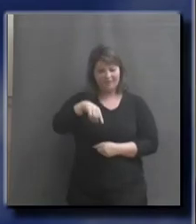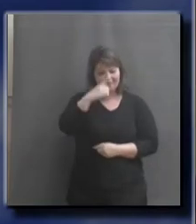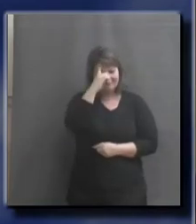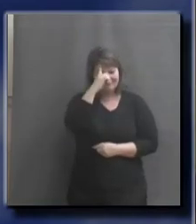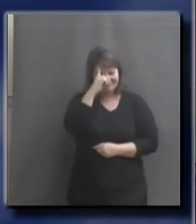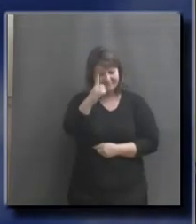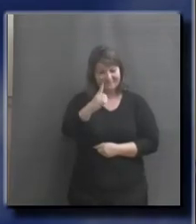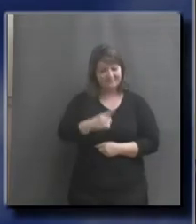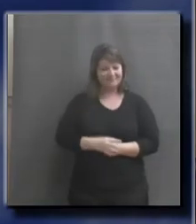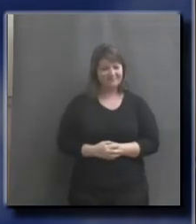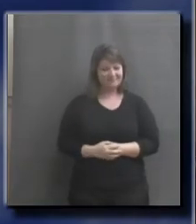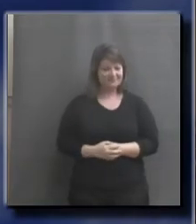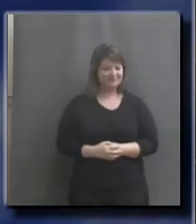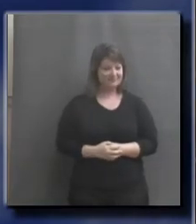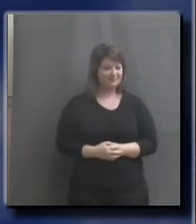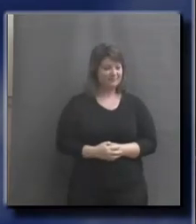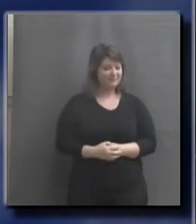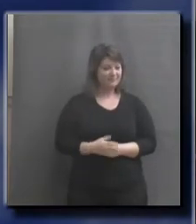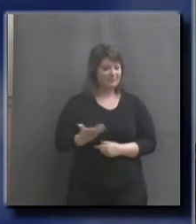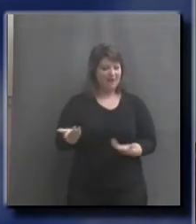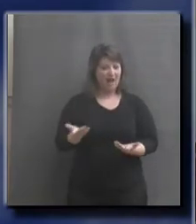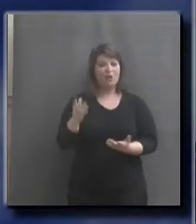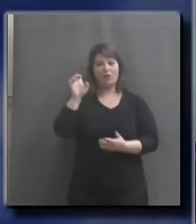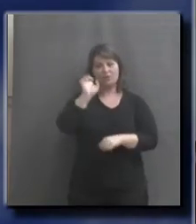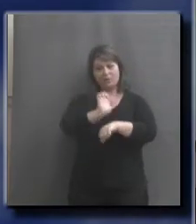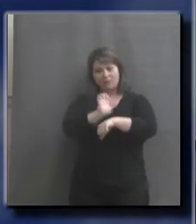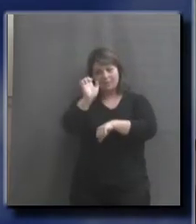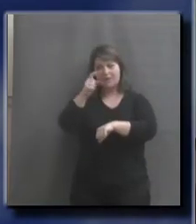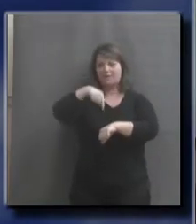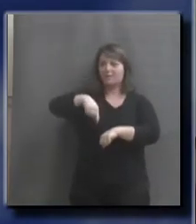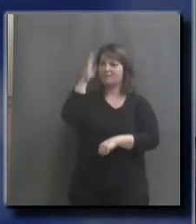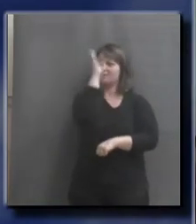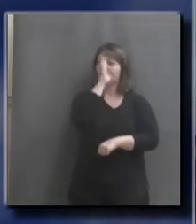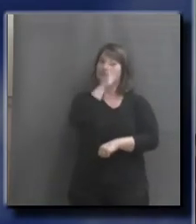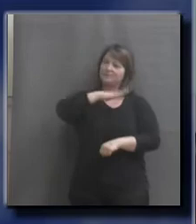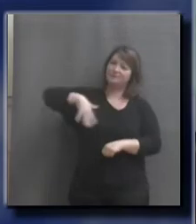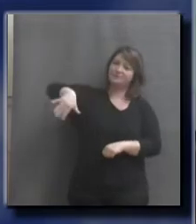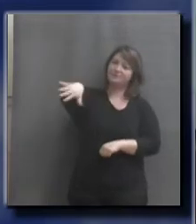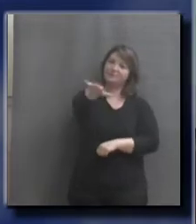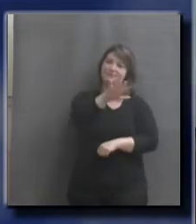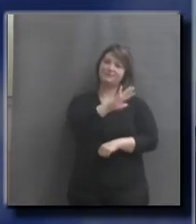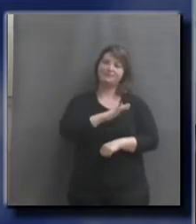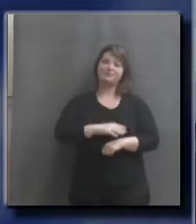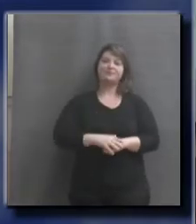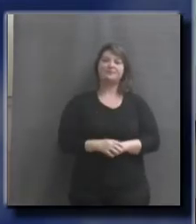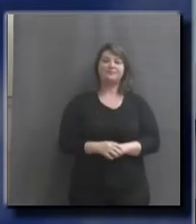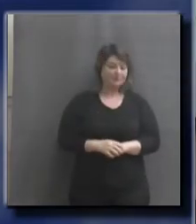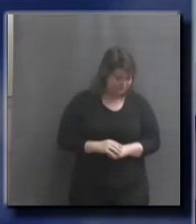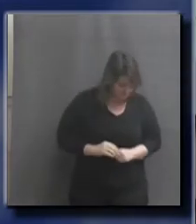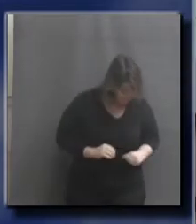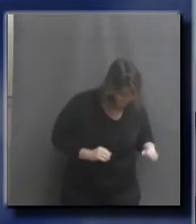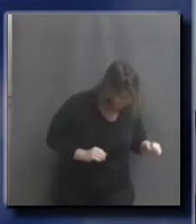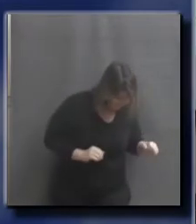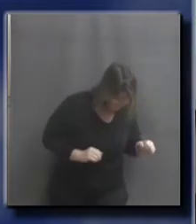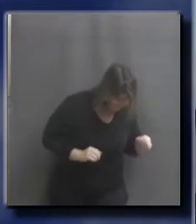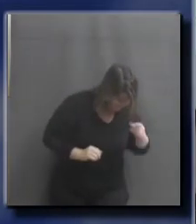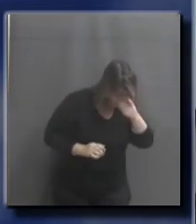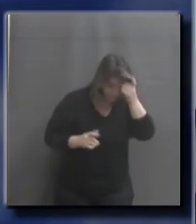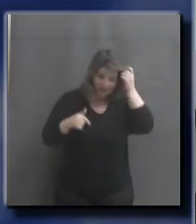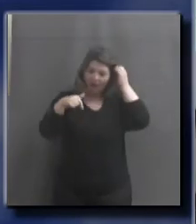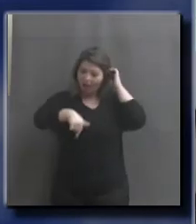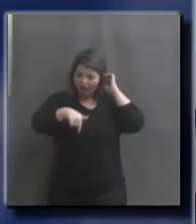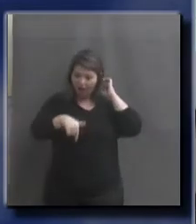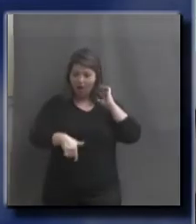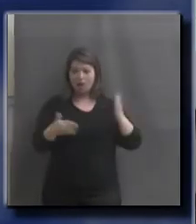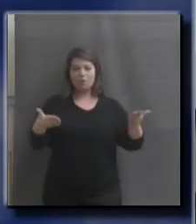dia, que já está sendo disparada pelo Estado, pelo Brasil, né? Para que a gente possa fazer esse primeiro